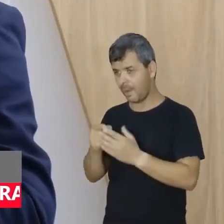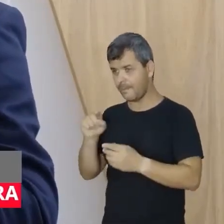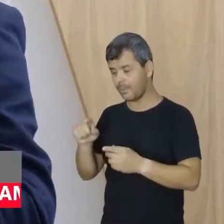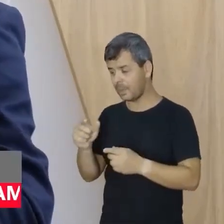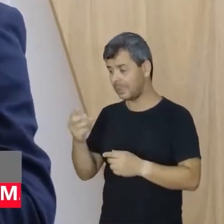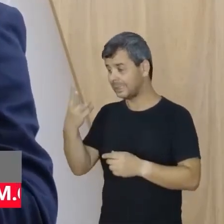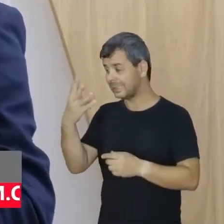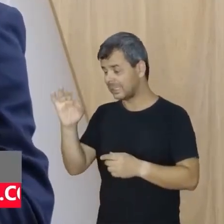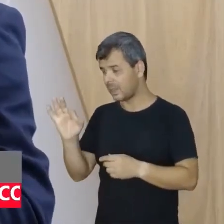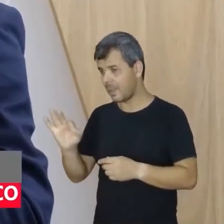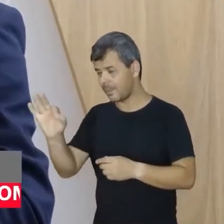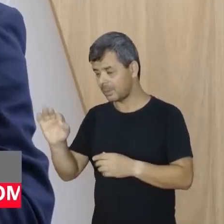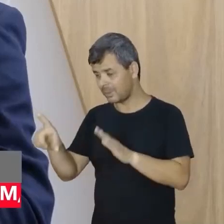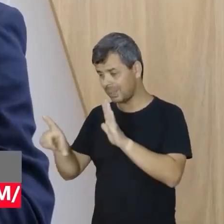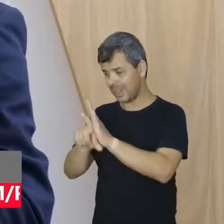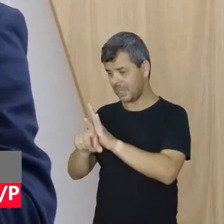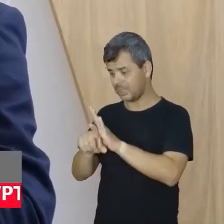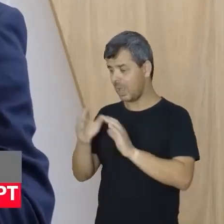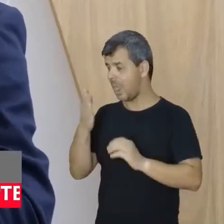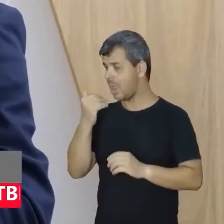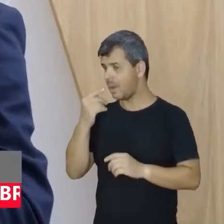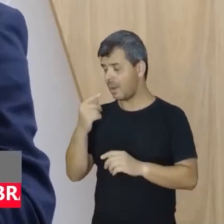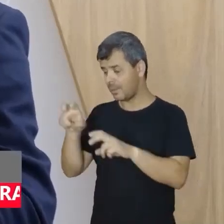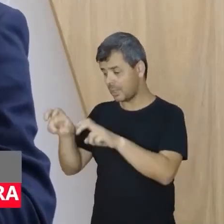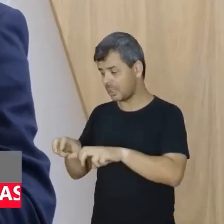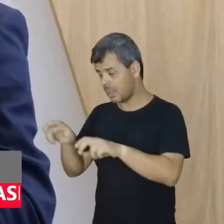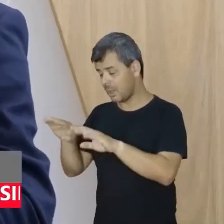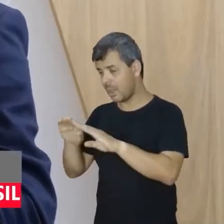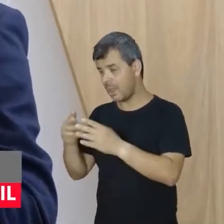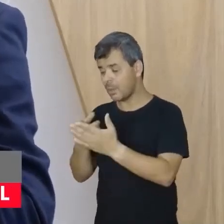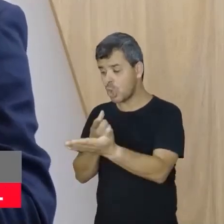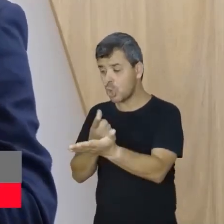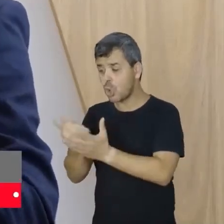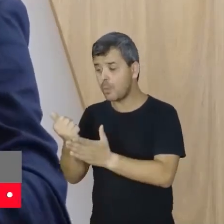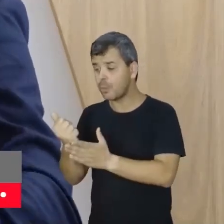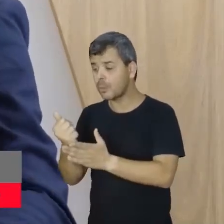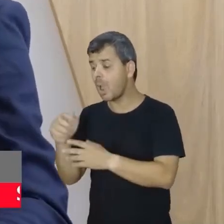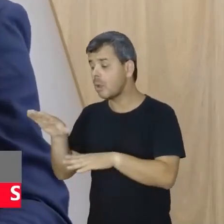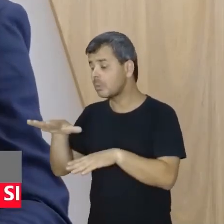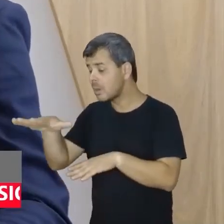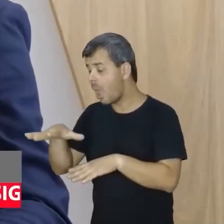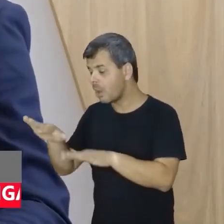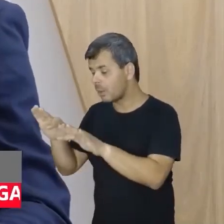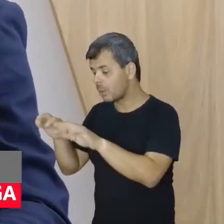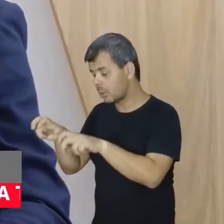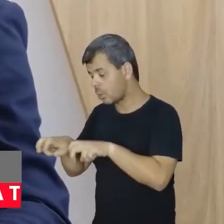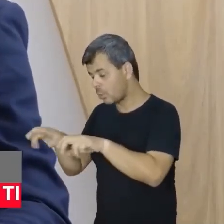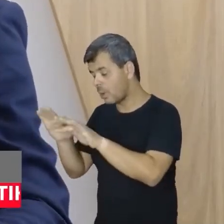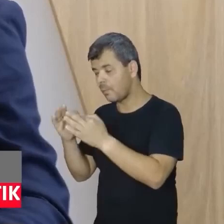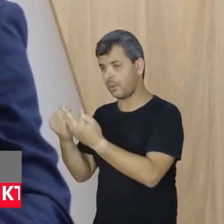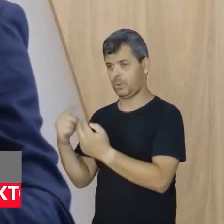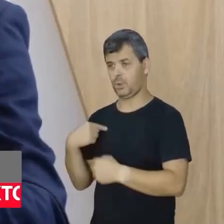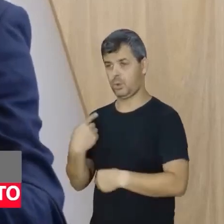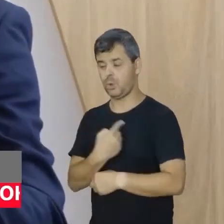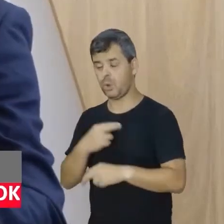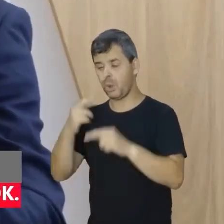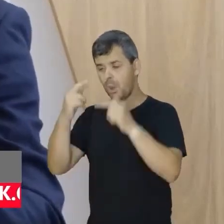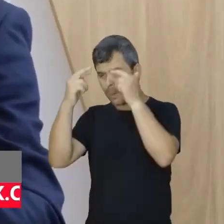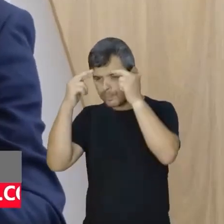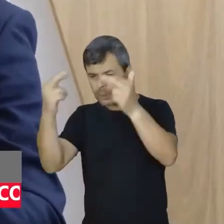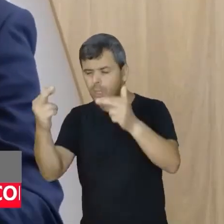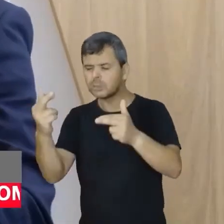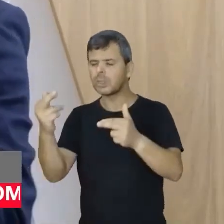mínimo 30% da alimentação escolar tem que ser comprado da agricultura familiar. Porque a gente respeita os